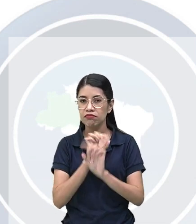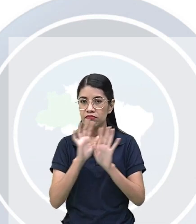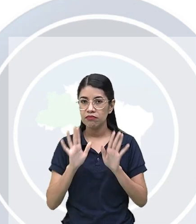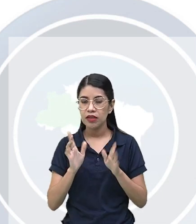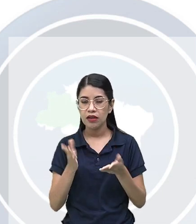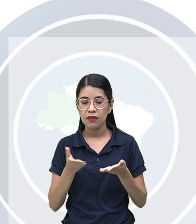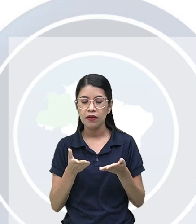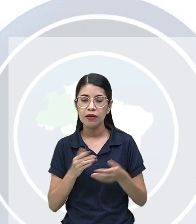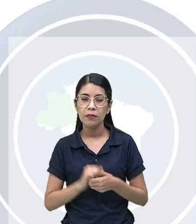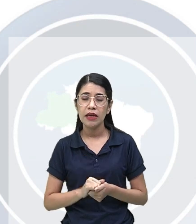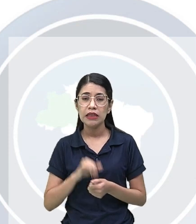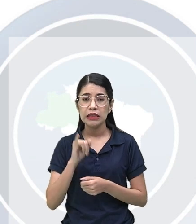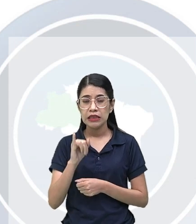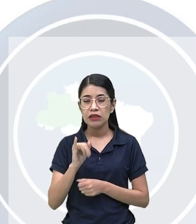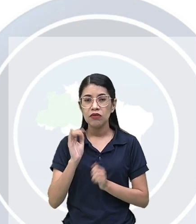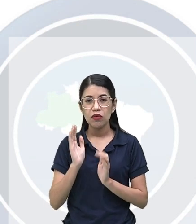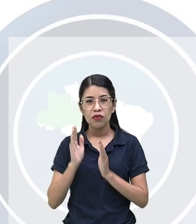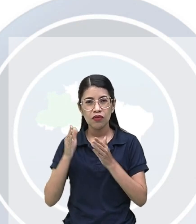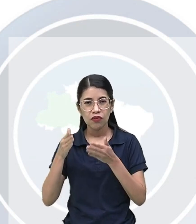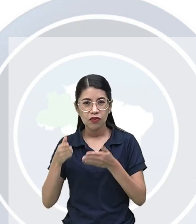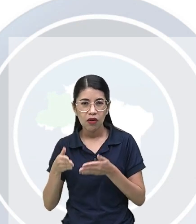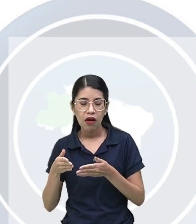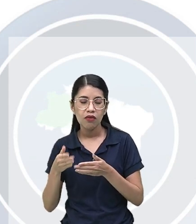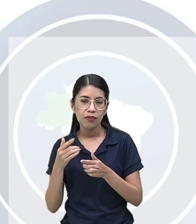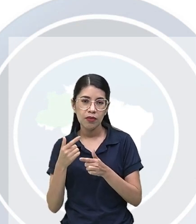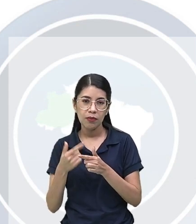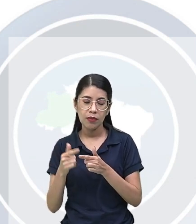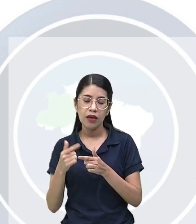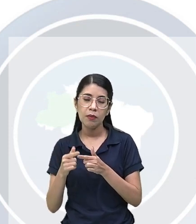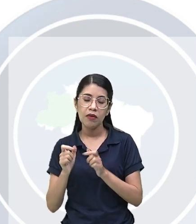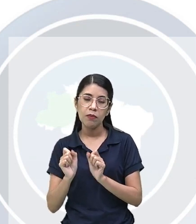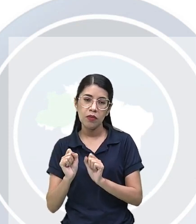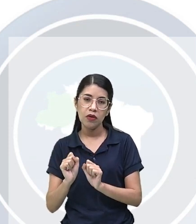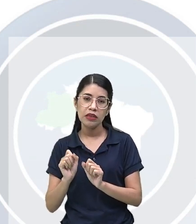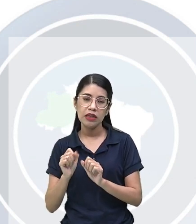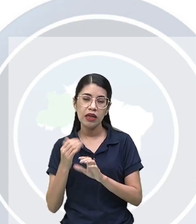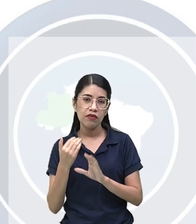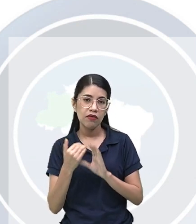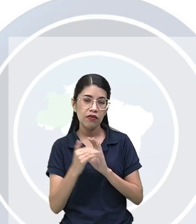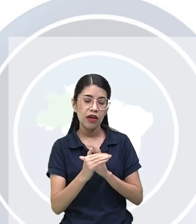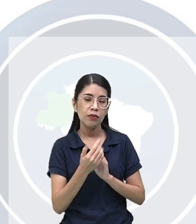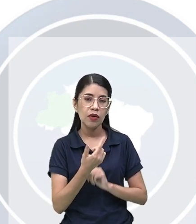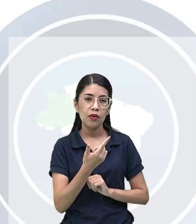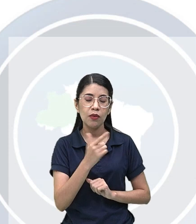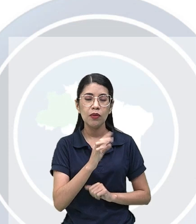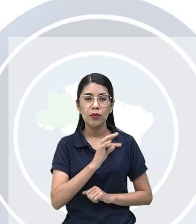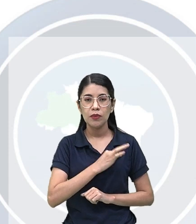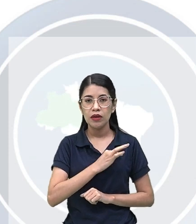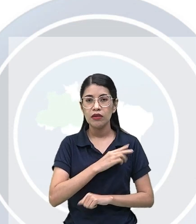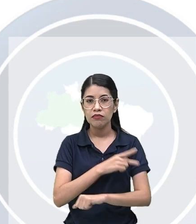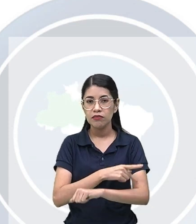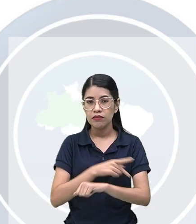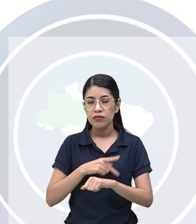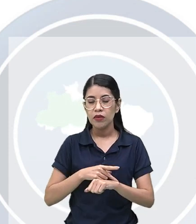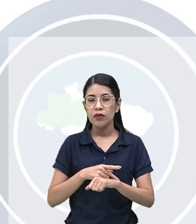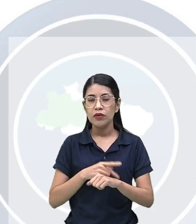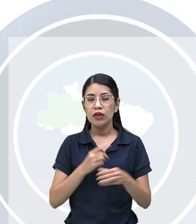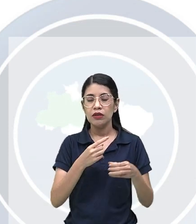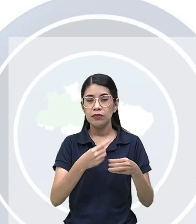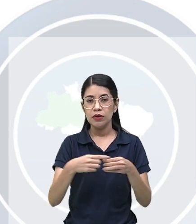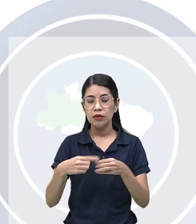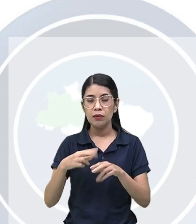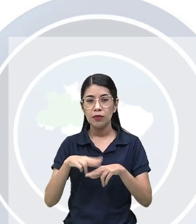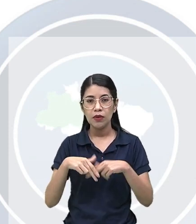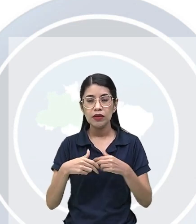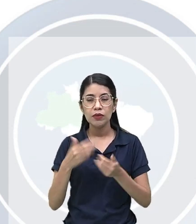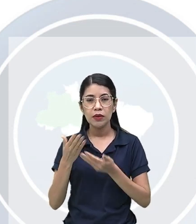ou quando for algo mais específico, aí vai estar sendo passado para o técnico pedagógico responsável pelo município. Por isso que no atendimento a gente